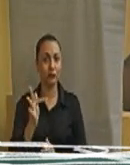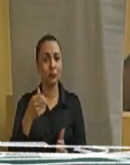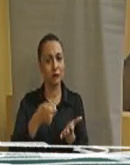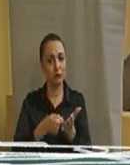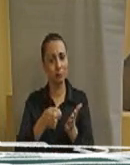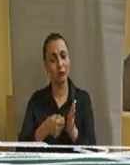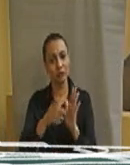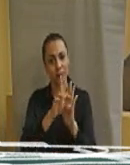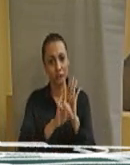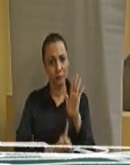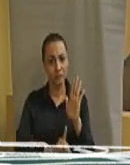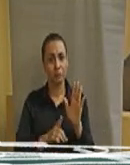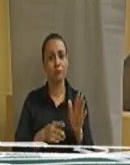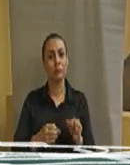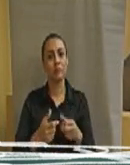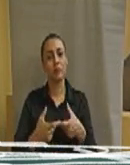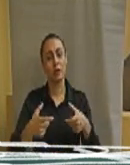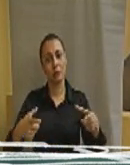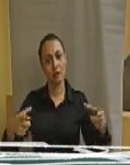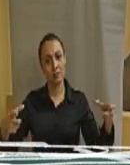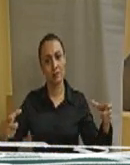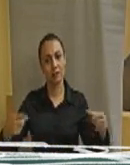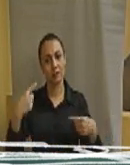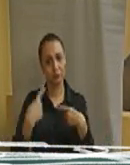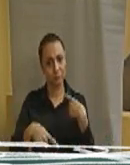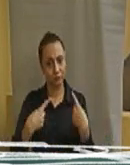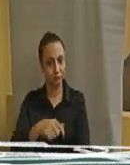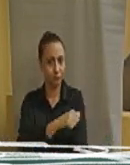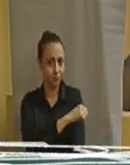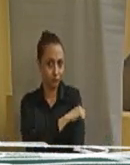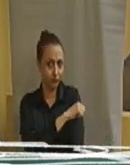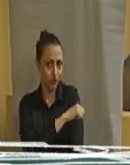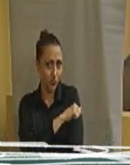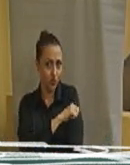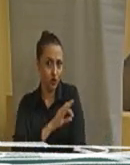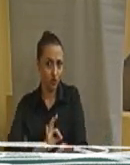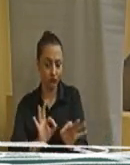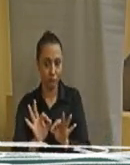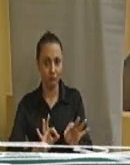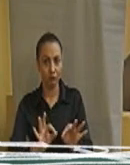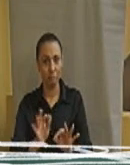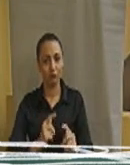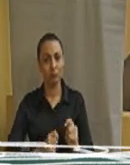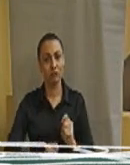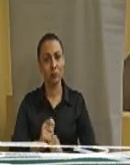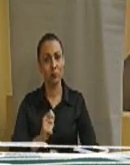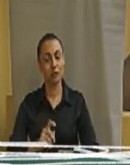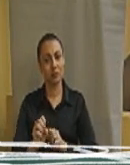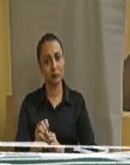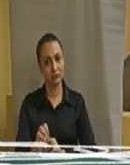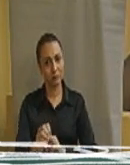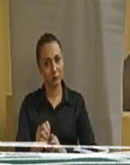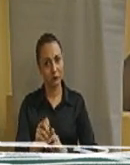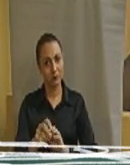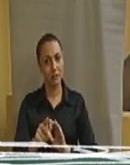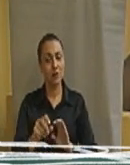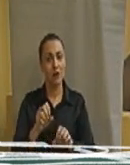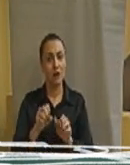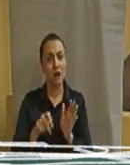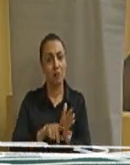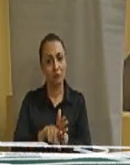ampliamos as políticas de permanência dos alunos, criamos mecanismos para garantir que o ensino, a pesquisa e a